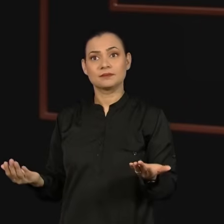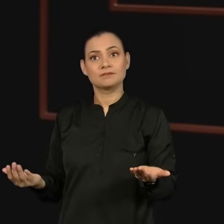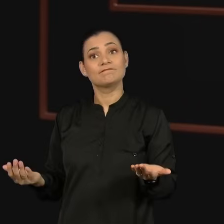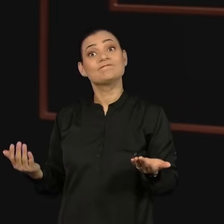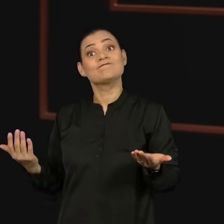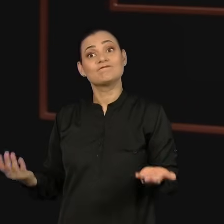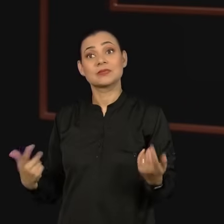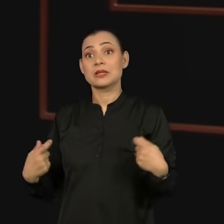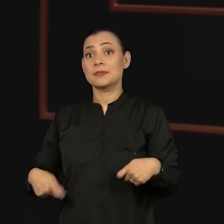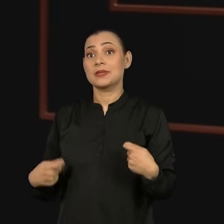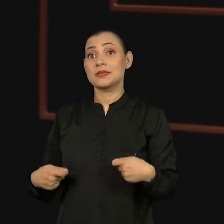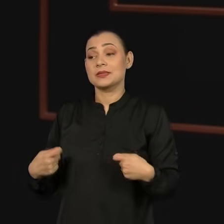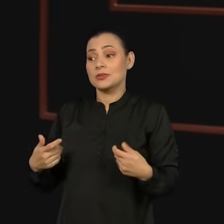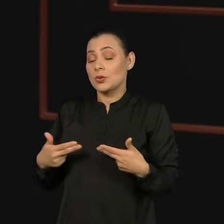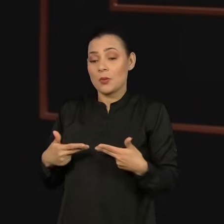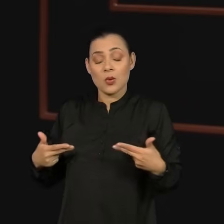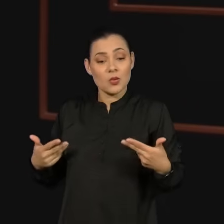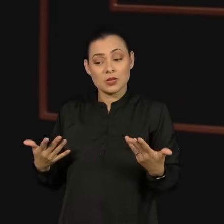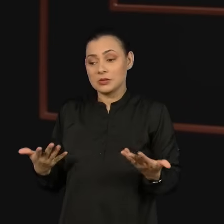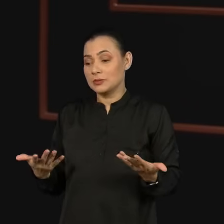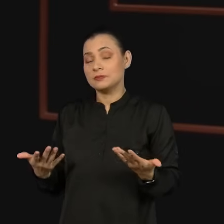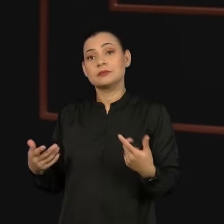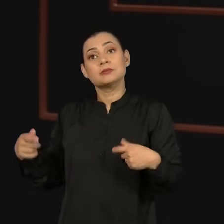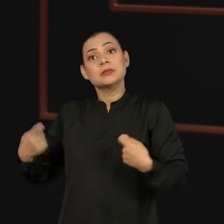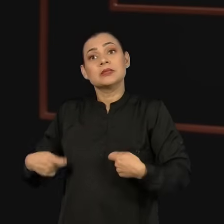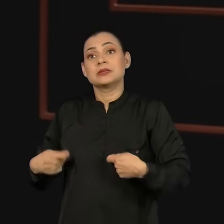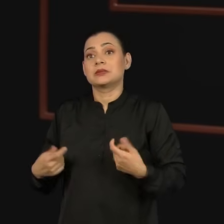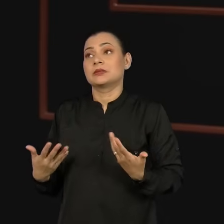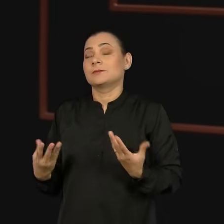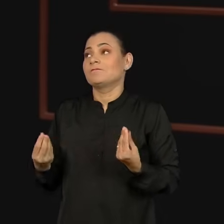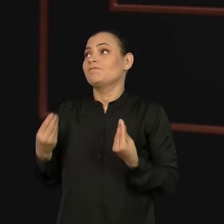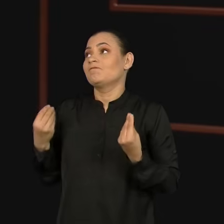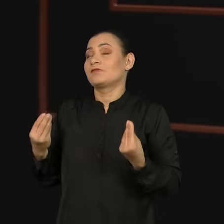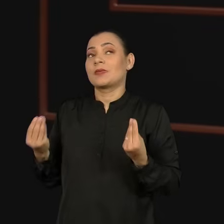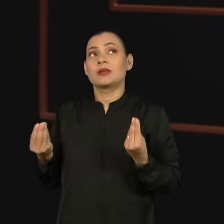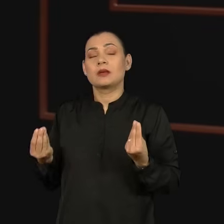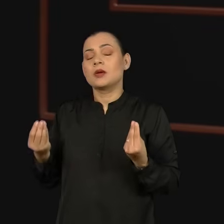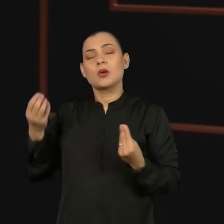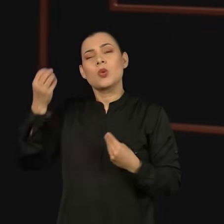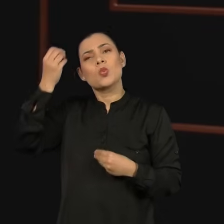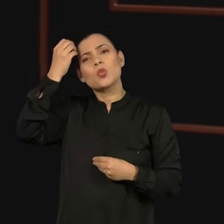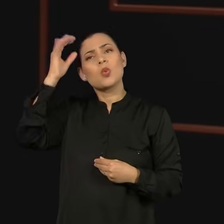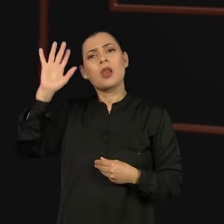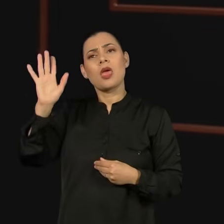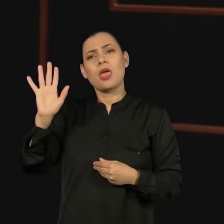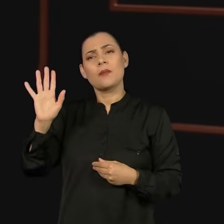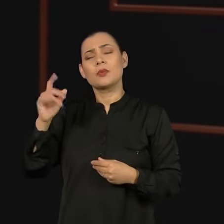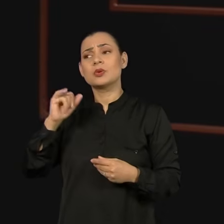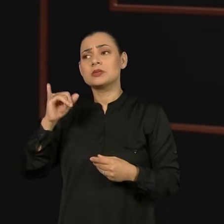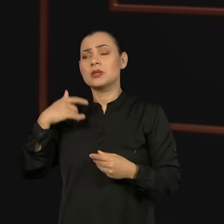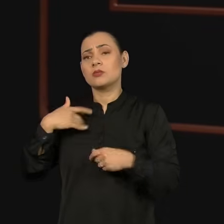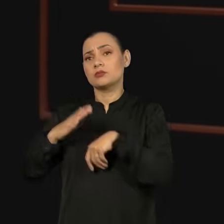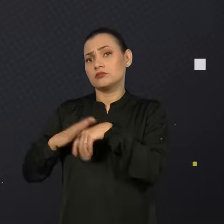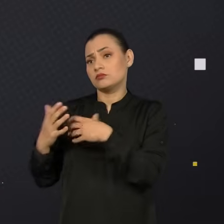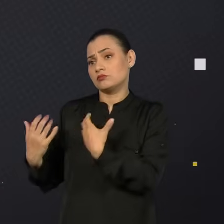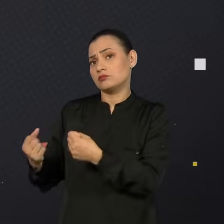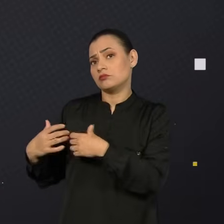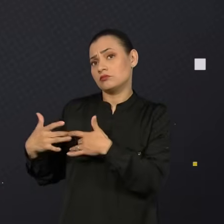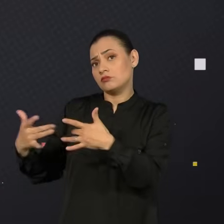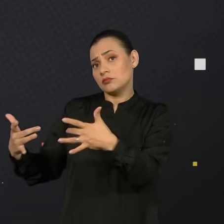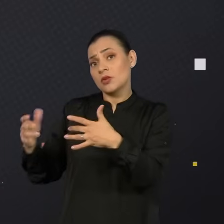bom, preciso de alguma coisa que tenha sempre, né? E aí eu não lembro se eu fui me oferecer ou se a